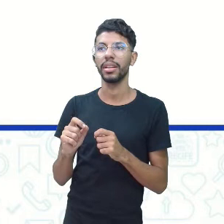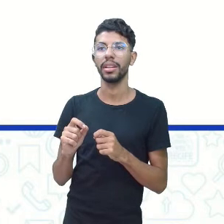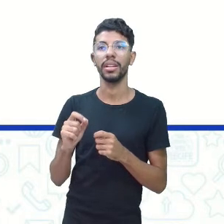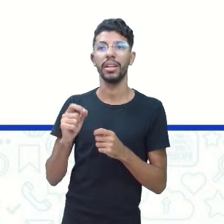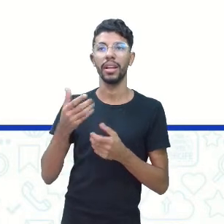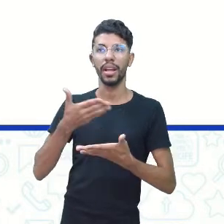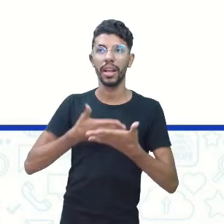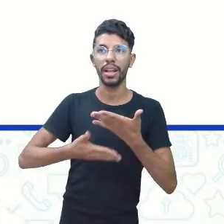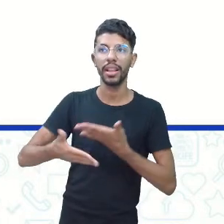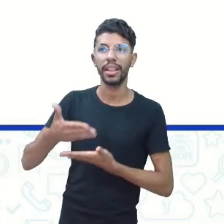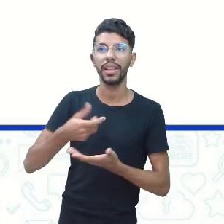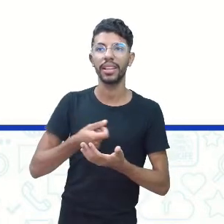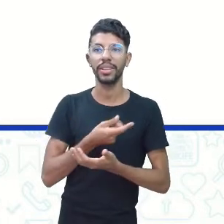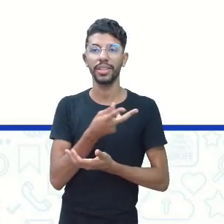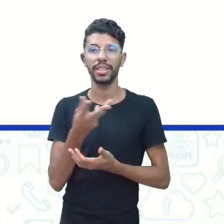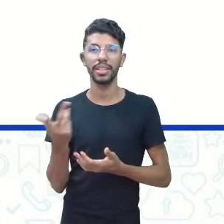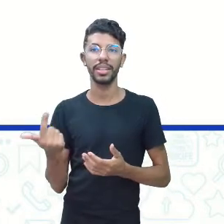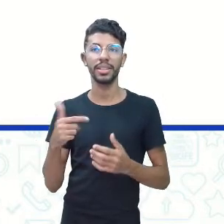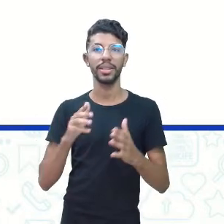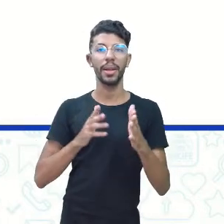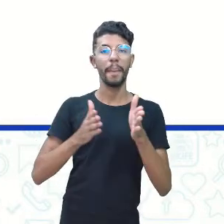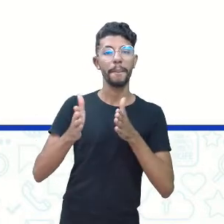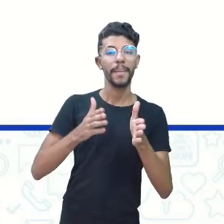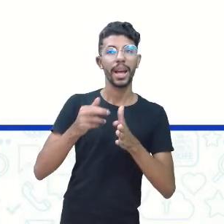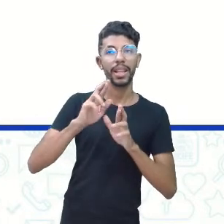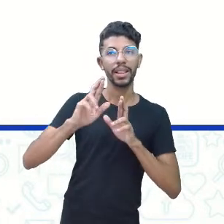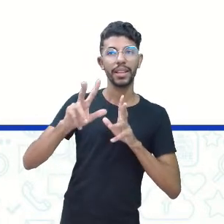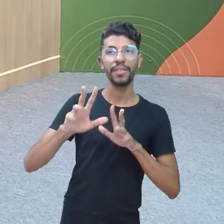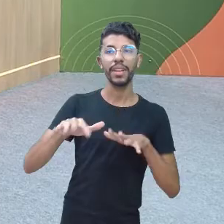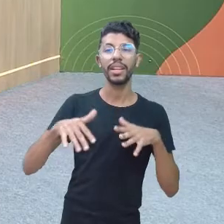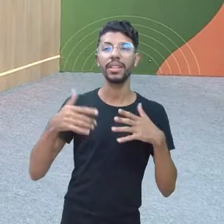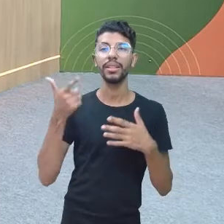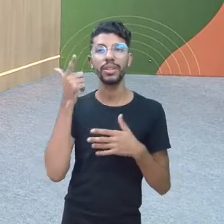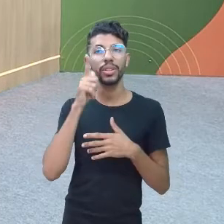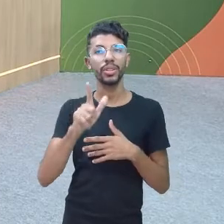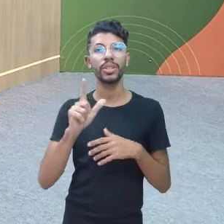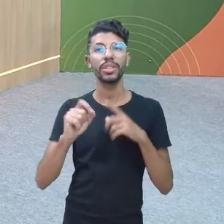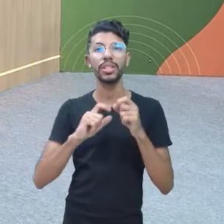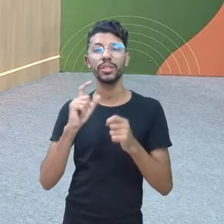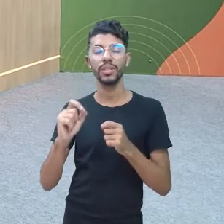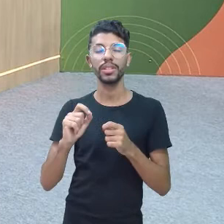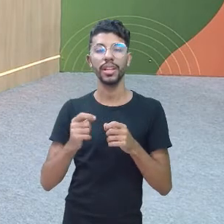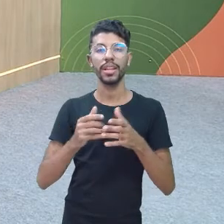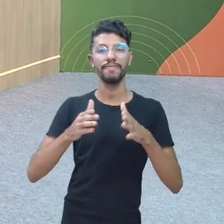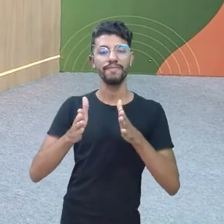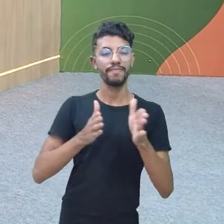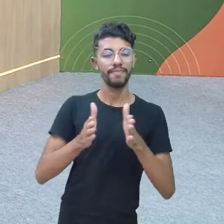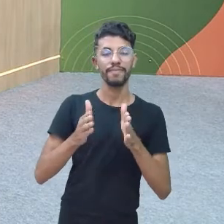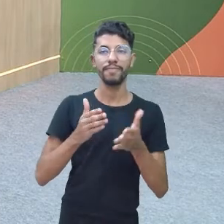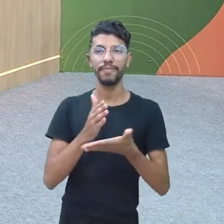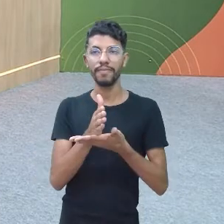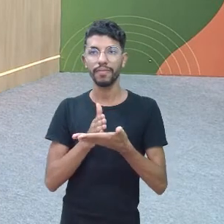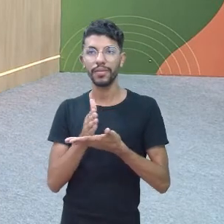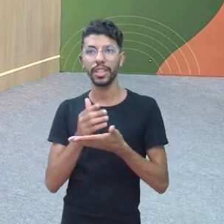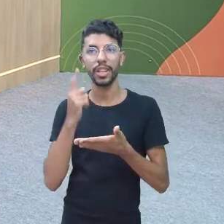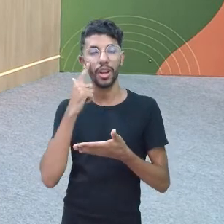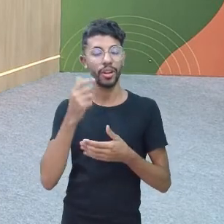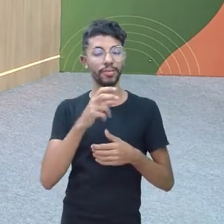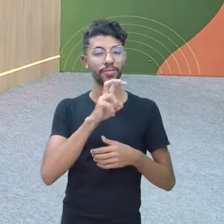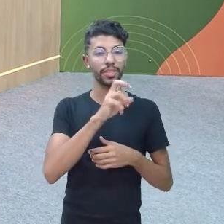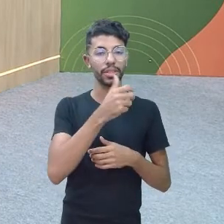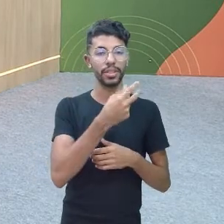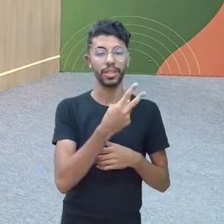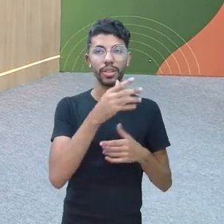de partes diferentes para que a gente consiga separar isso. Então, eu dividi para 4, tive 13